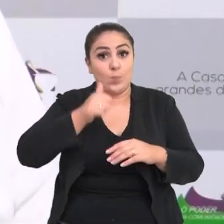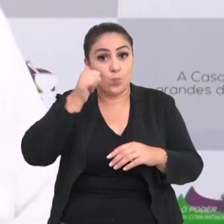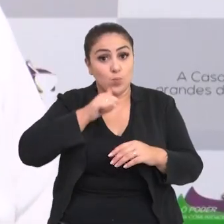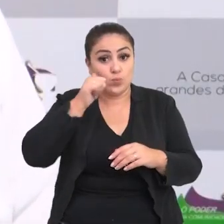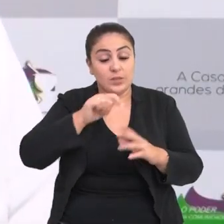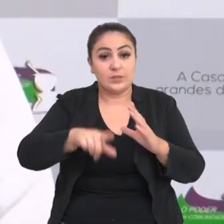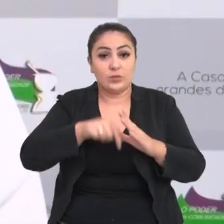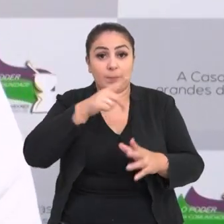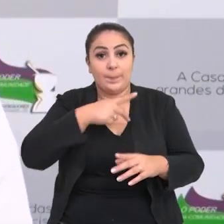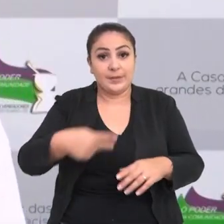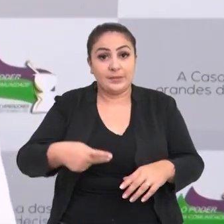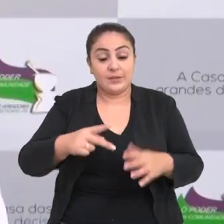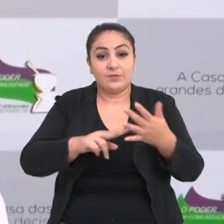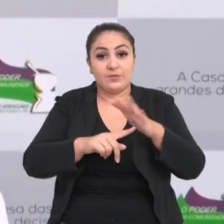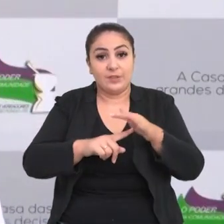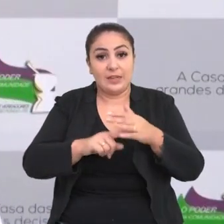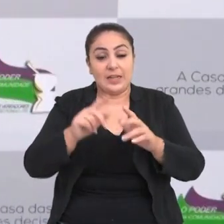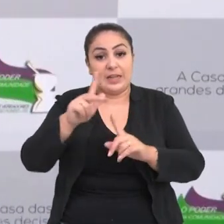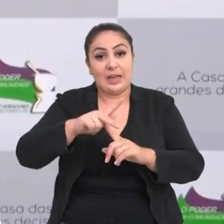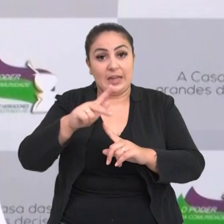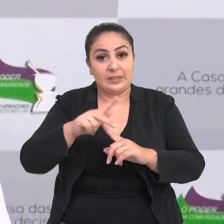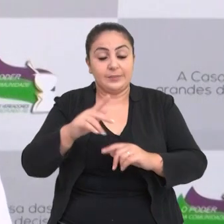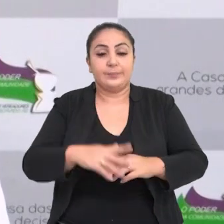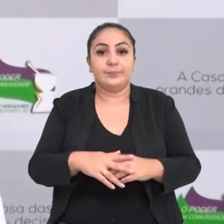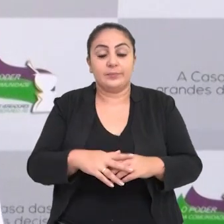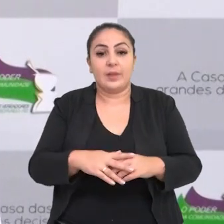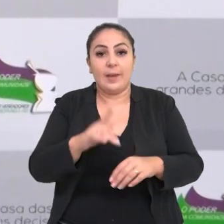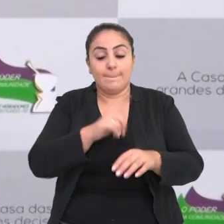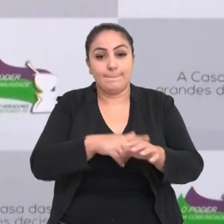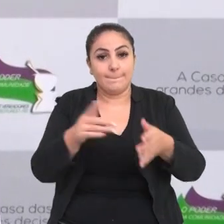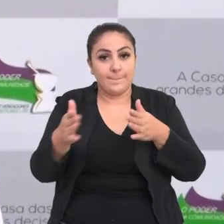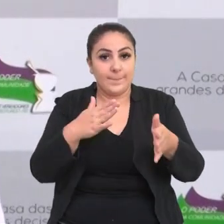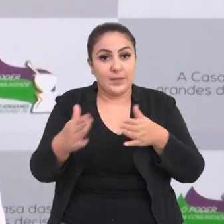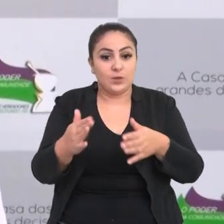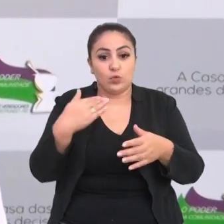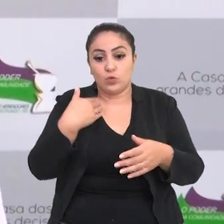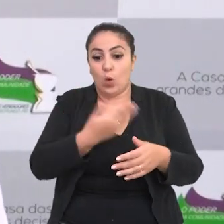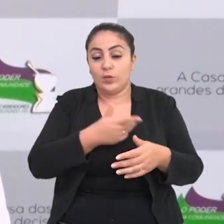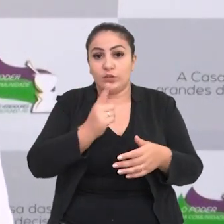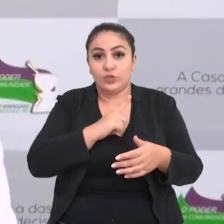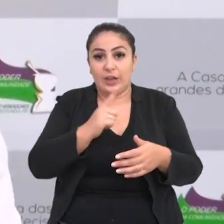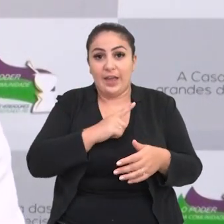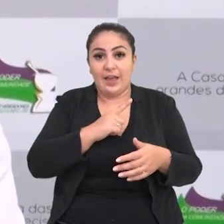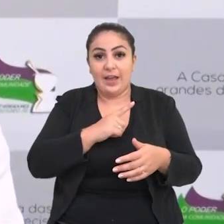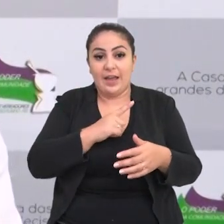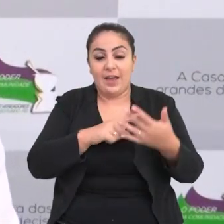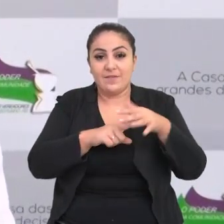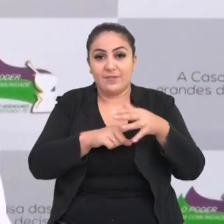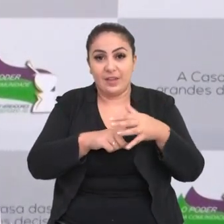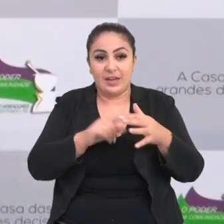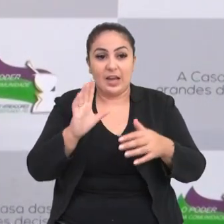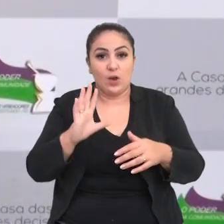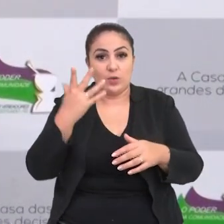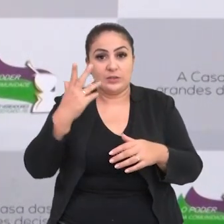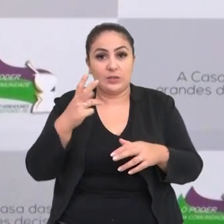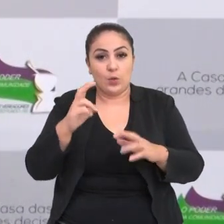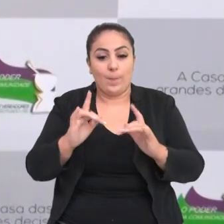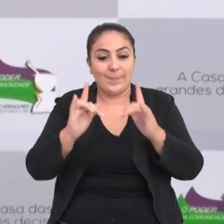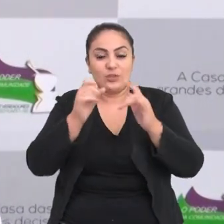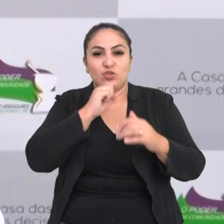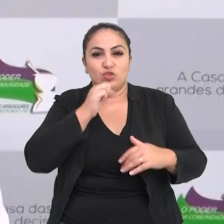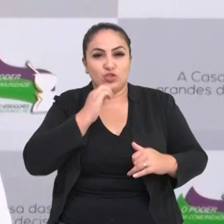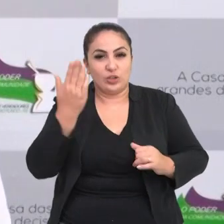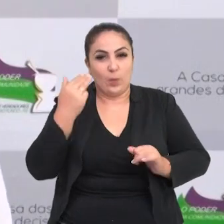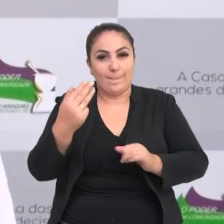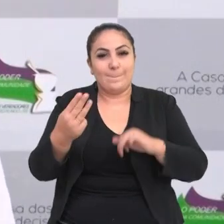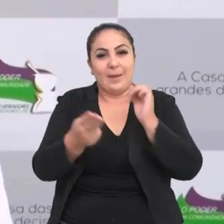primeira mulher eleita presidenta da Feira da Gari. E naquela época nós tínhamos a feira que acontecia no prédio antigo,